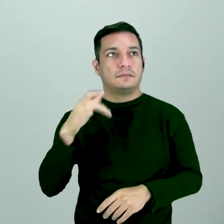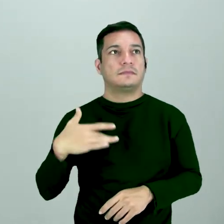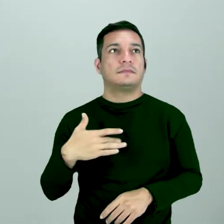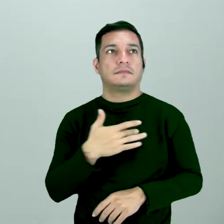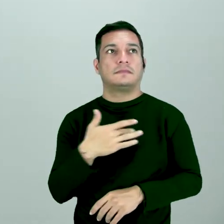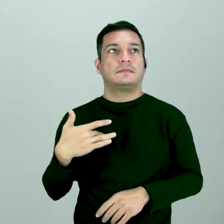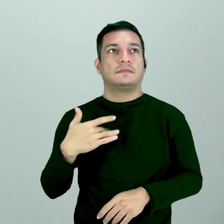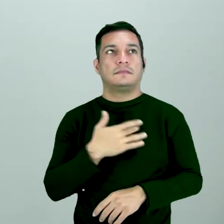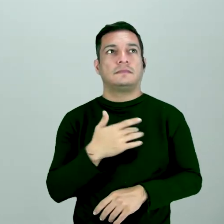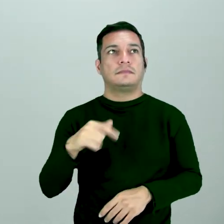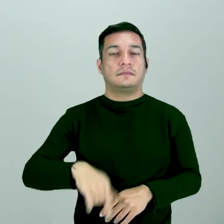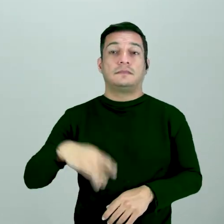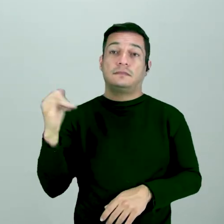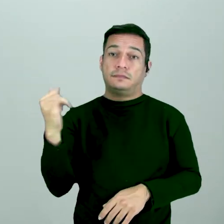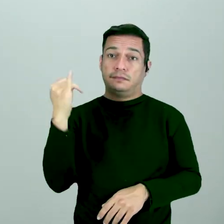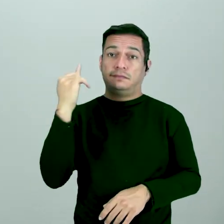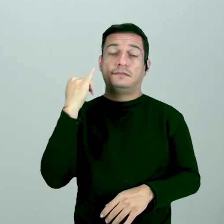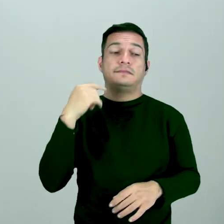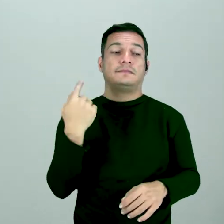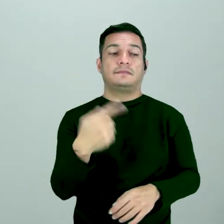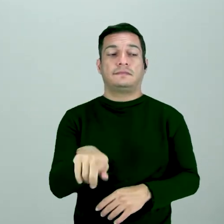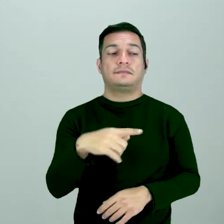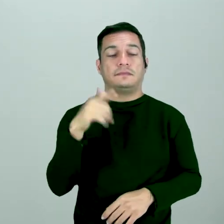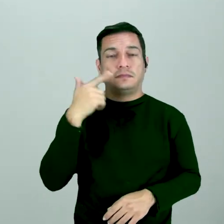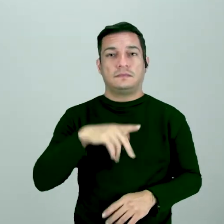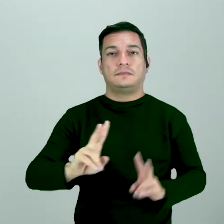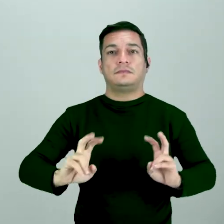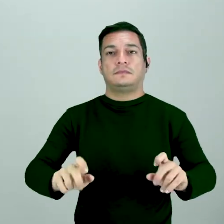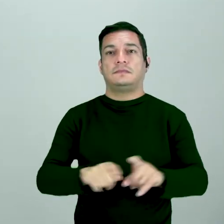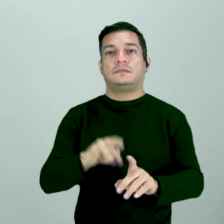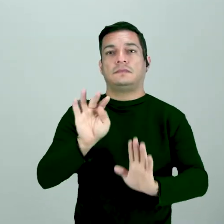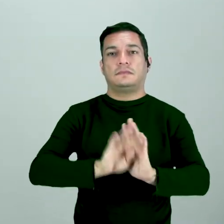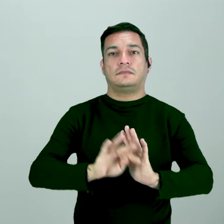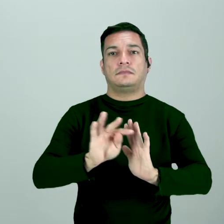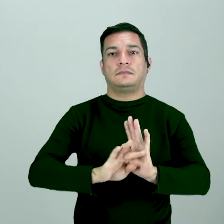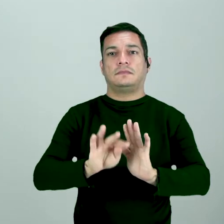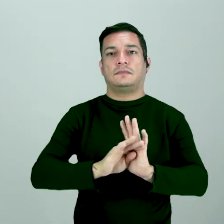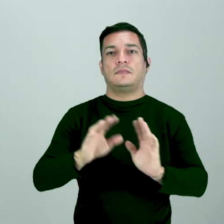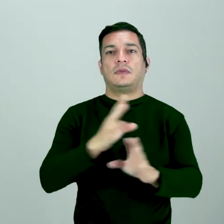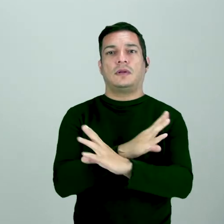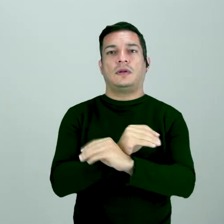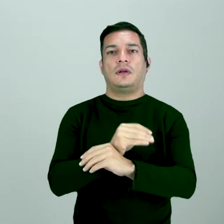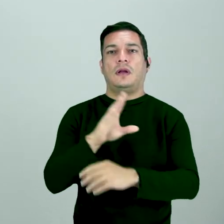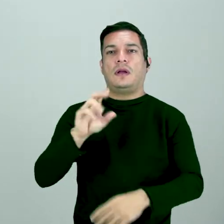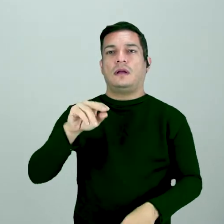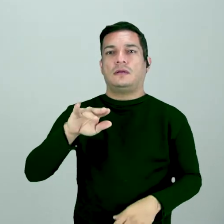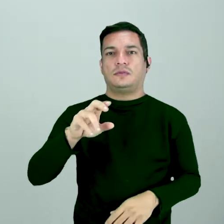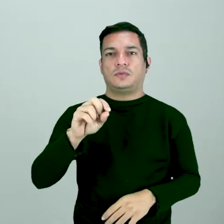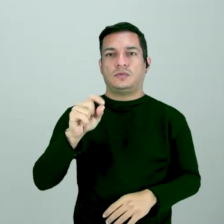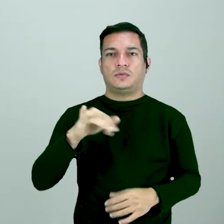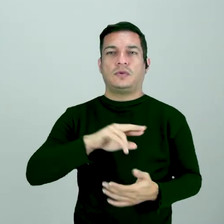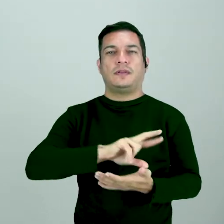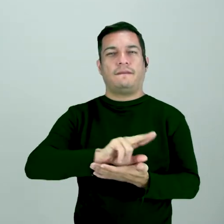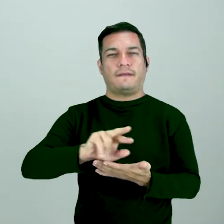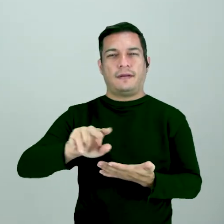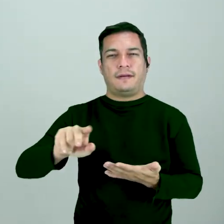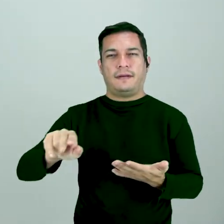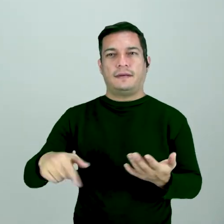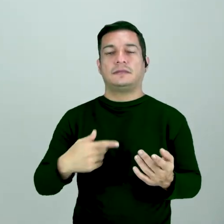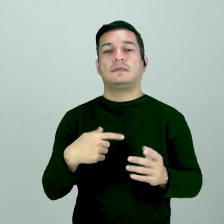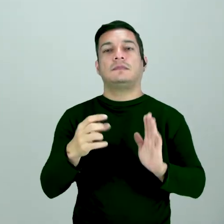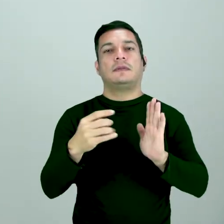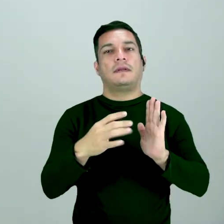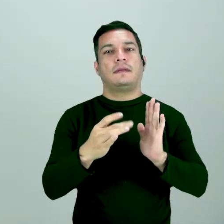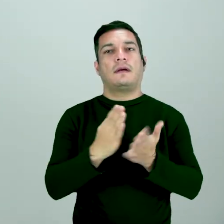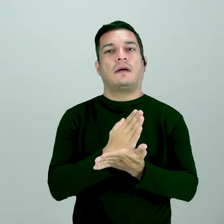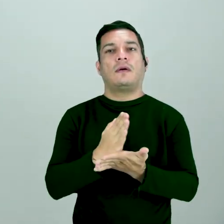aqui realmente é importante, você conseguiu perceber no texto as nossas conjunções? Tem várias, né? Vamos